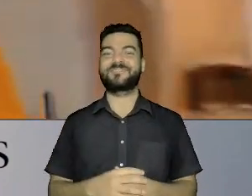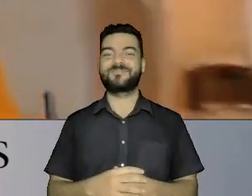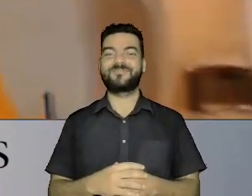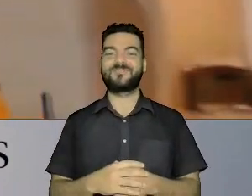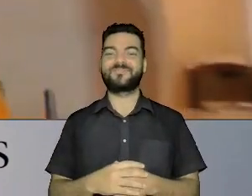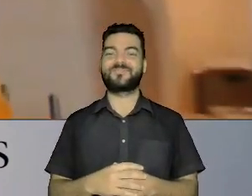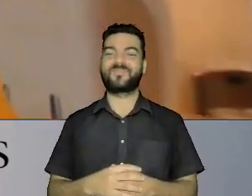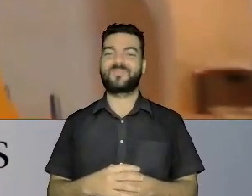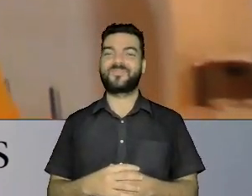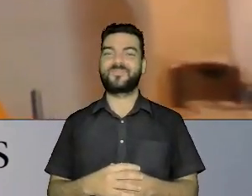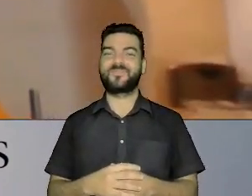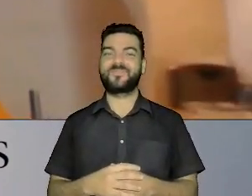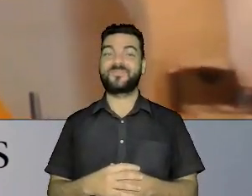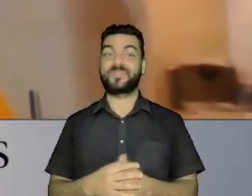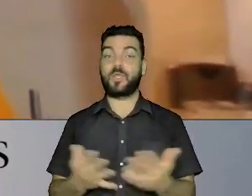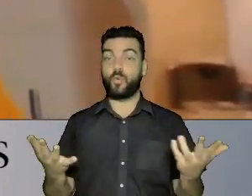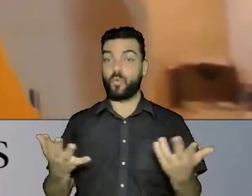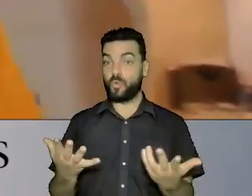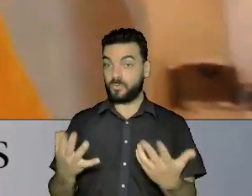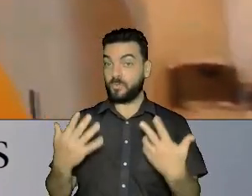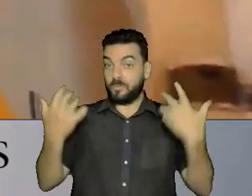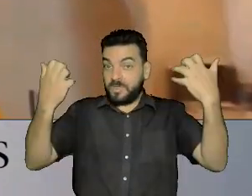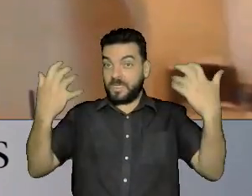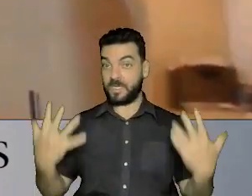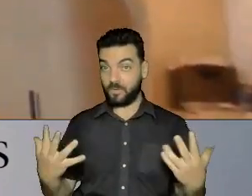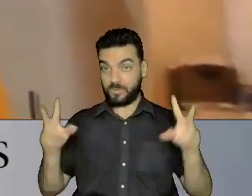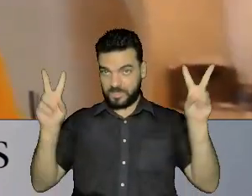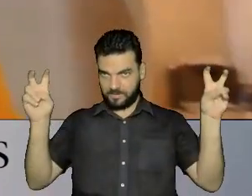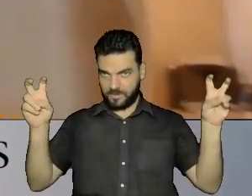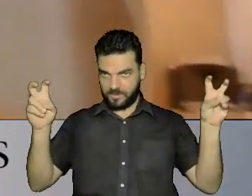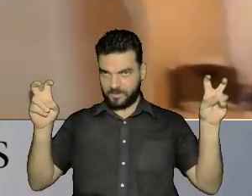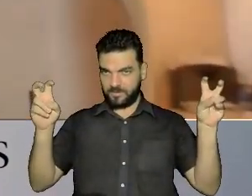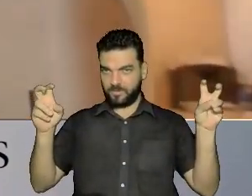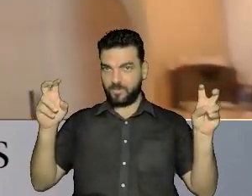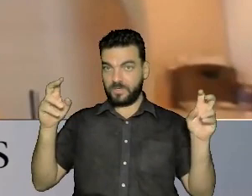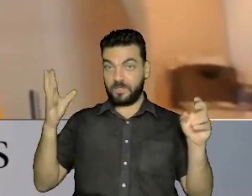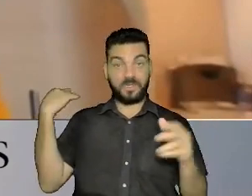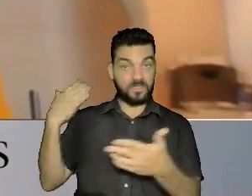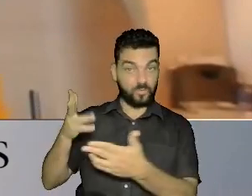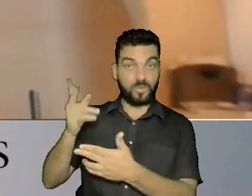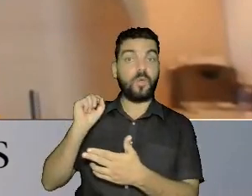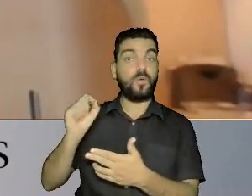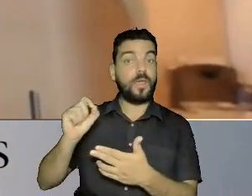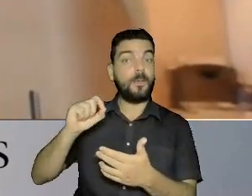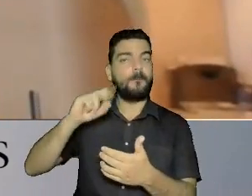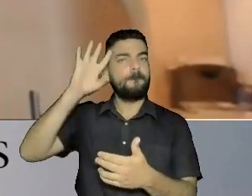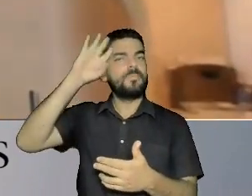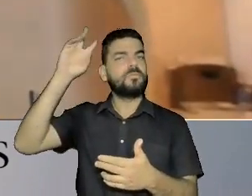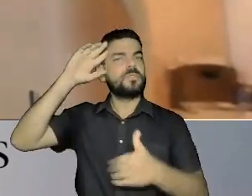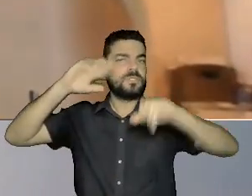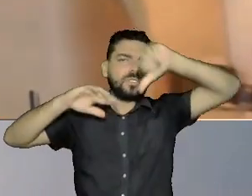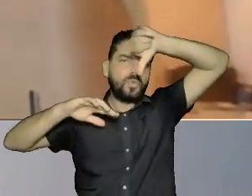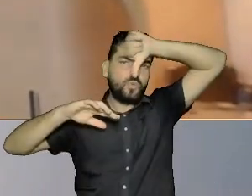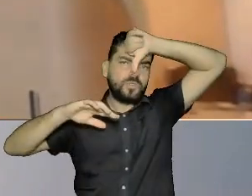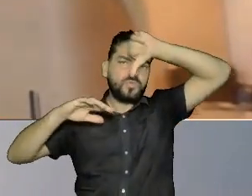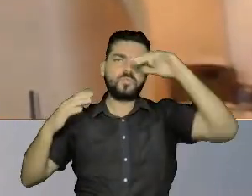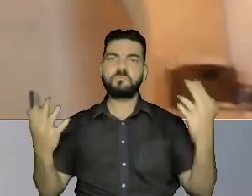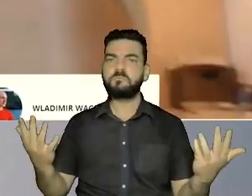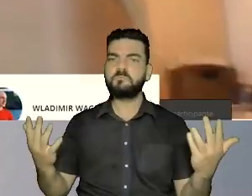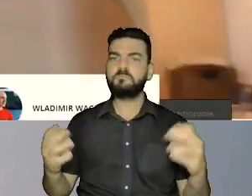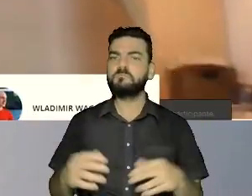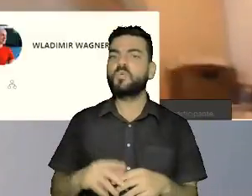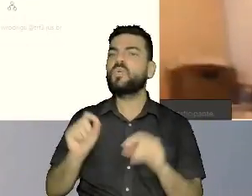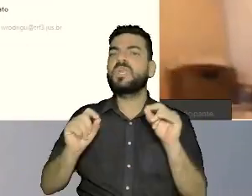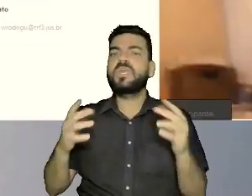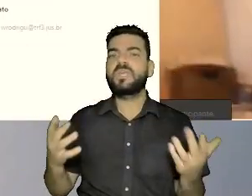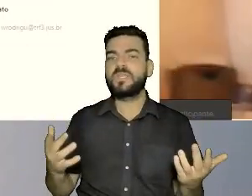Nós vamos hoje dar continuidade ao projeto Desnudando Estereótipos, né? Eu estou